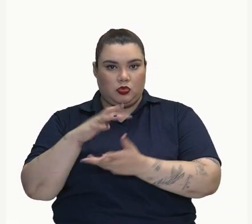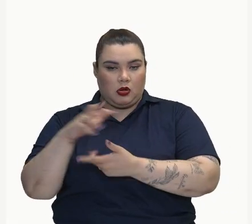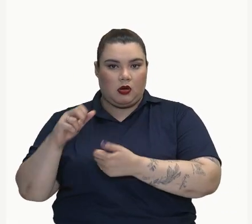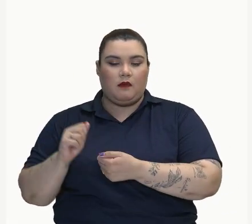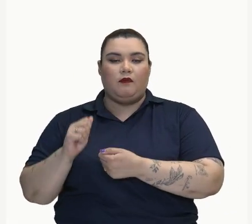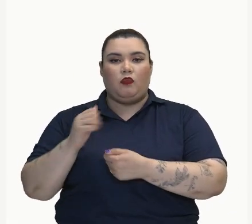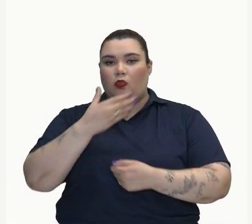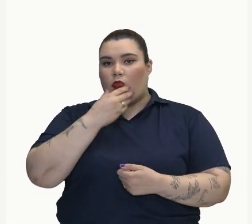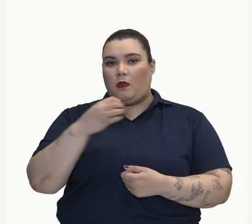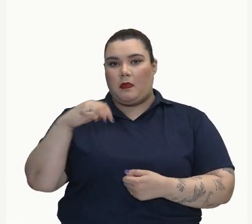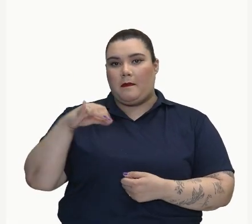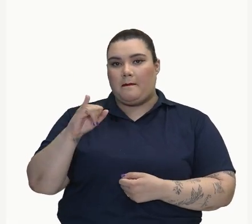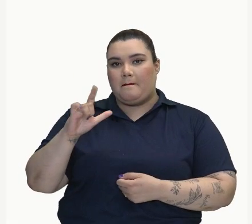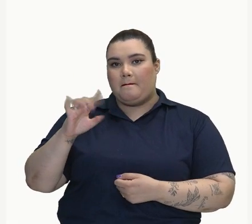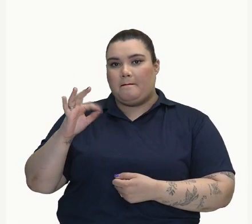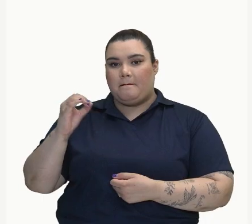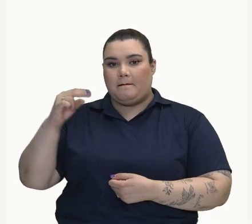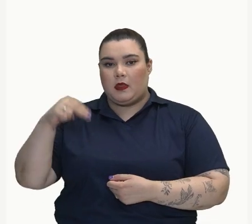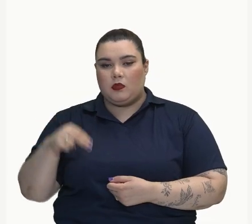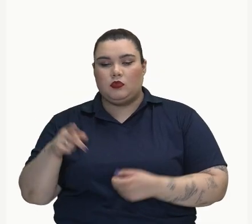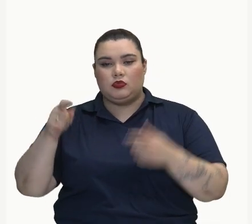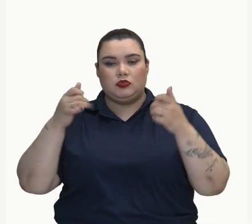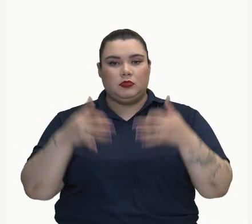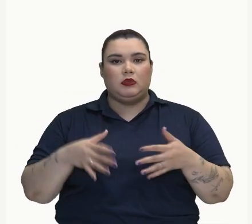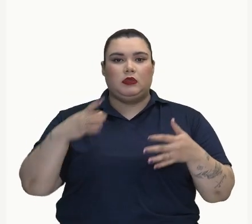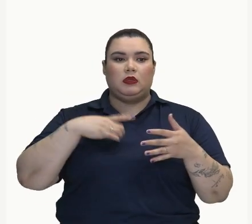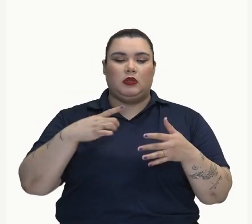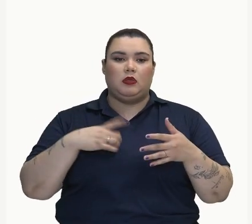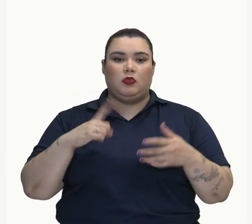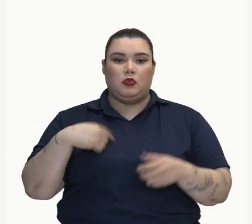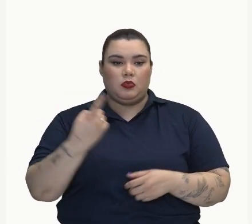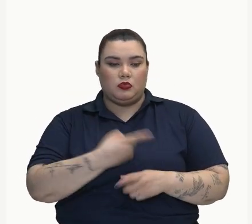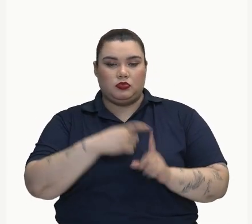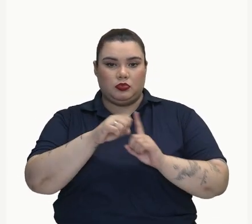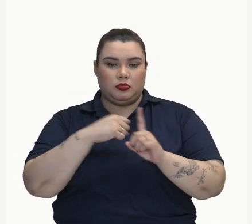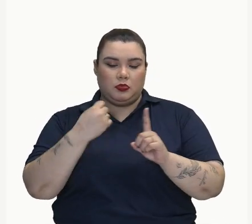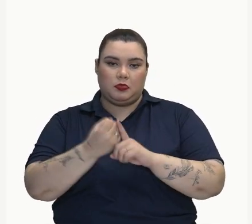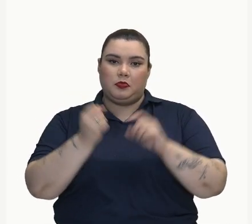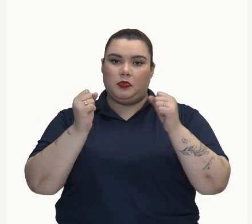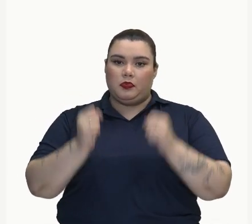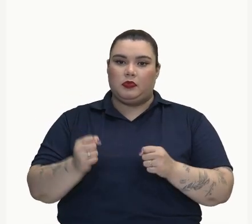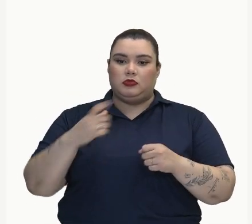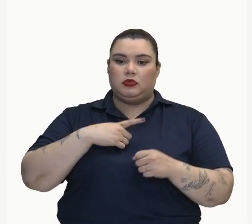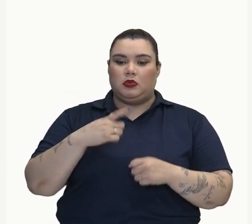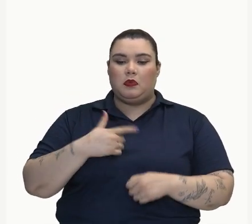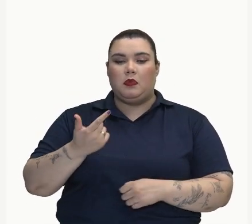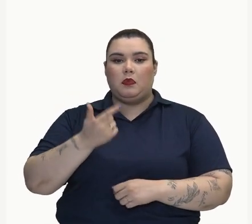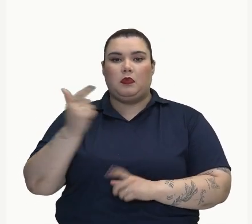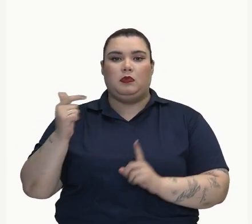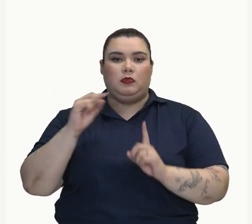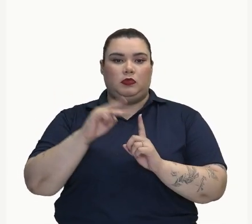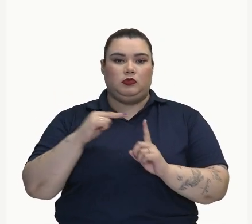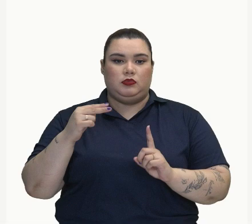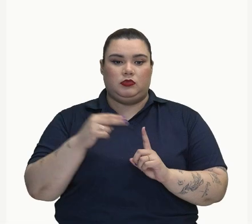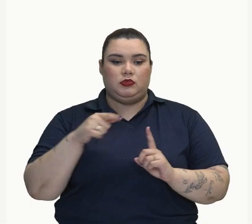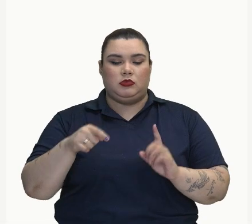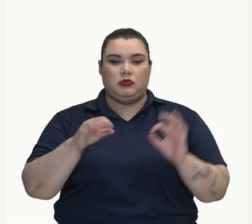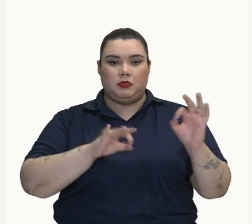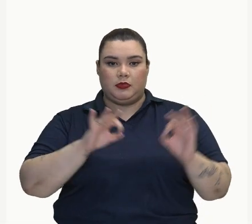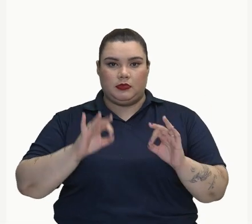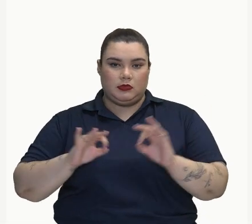globalização, diz que ela pode ter nós, sociedade, podemos dar uma outra cara para a